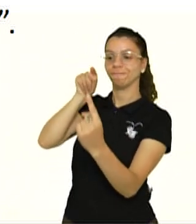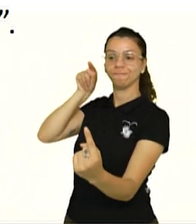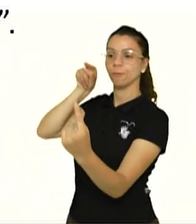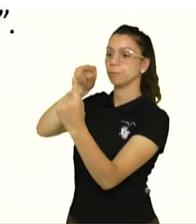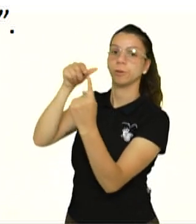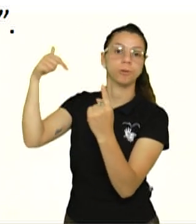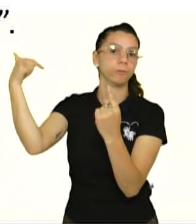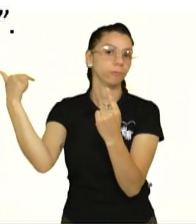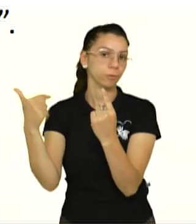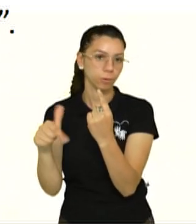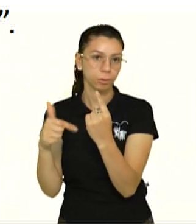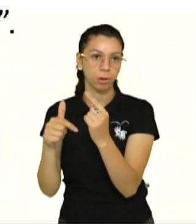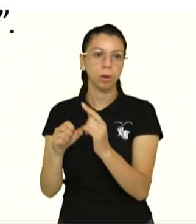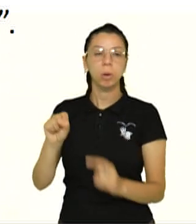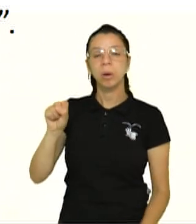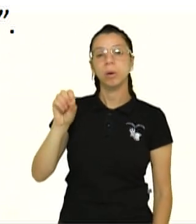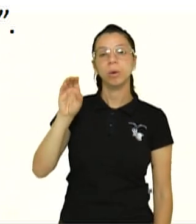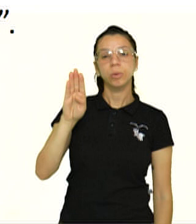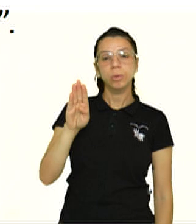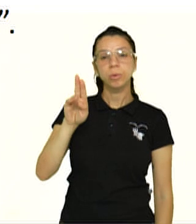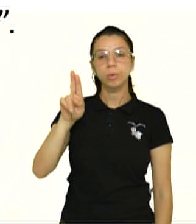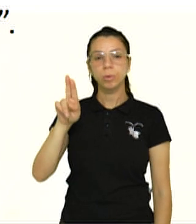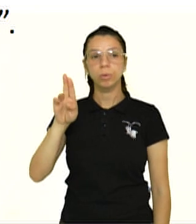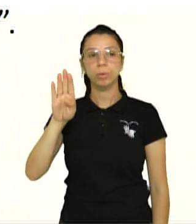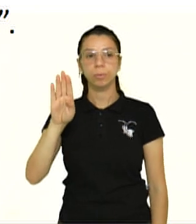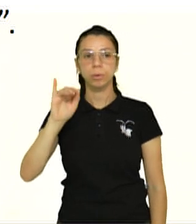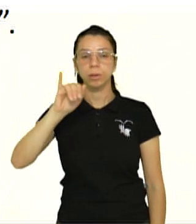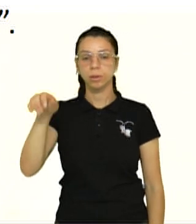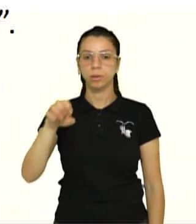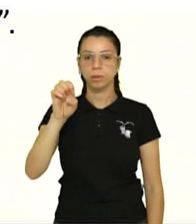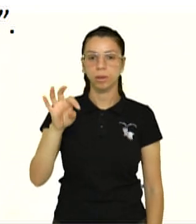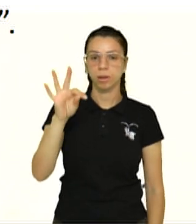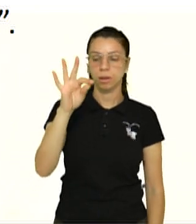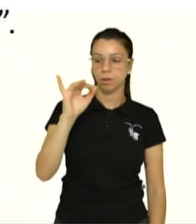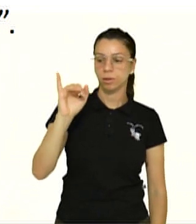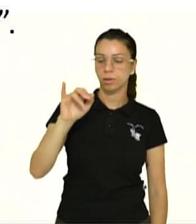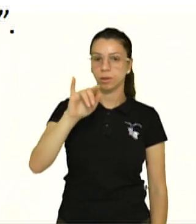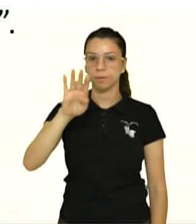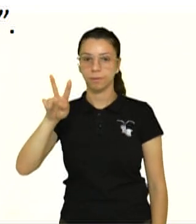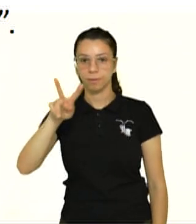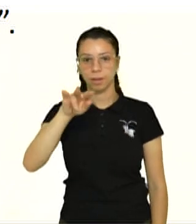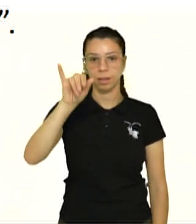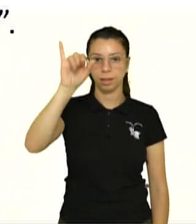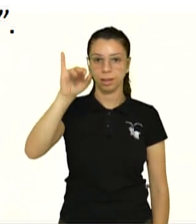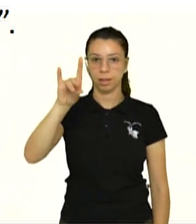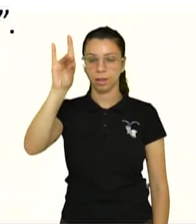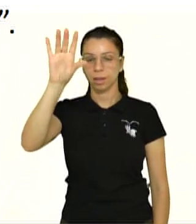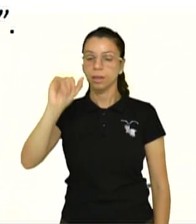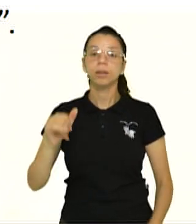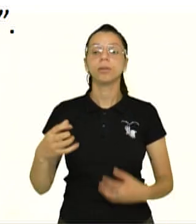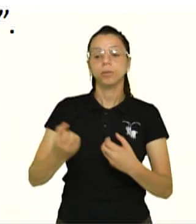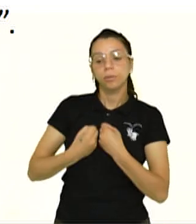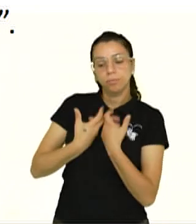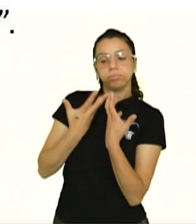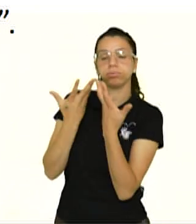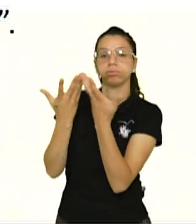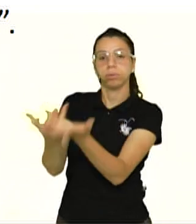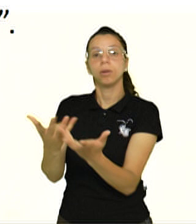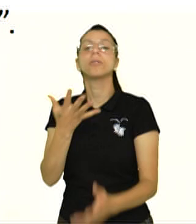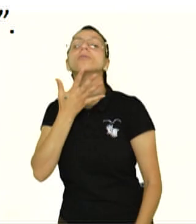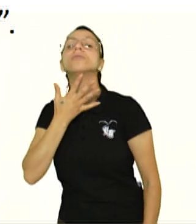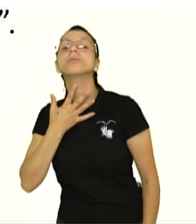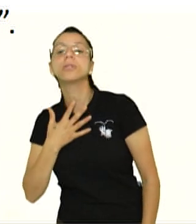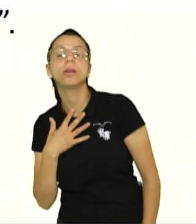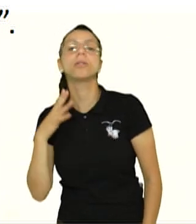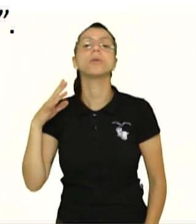né? O que é essa subjetividade? A perspectiva subjetiva, ela evoca os sentimentos, os desejos e